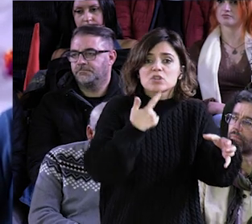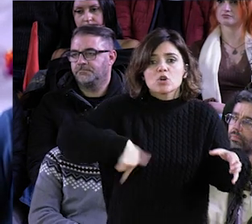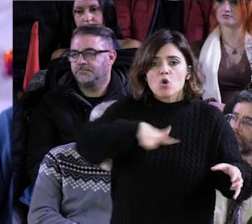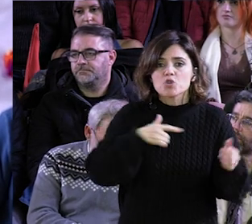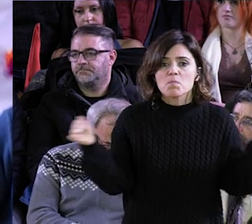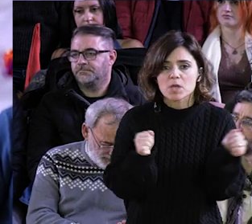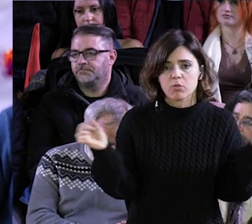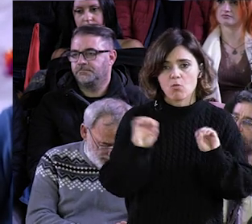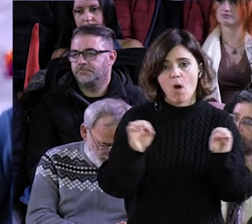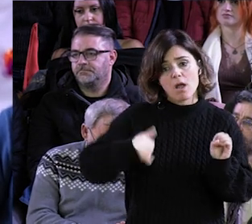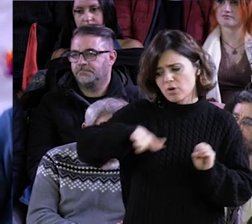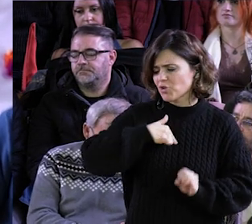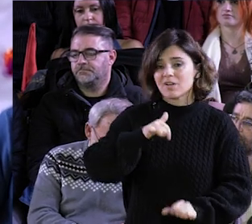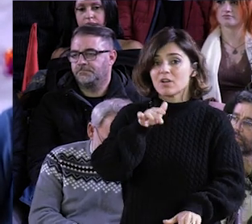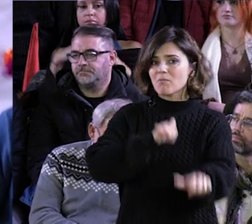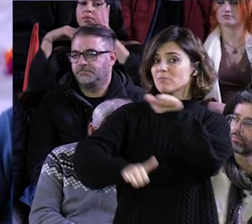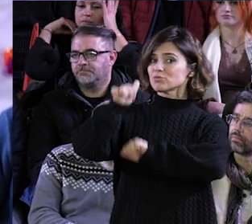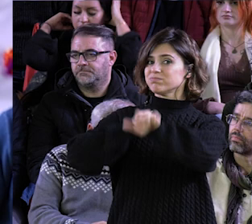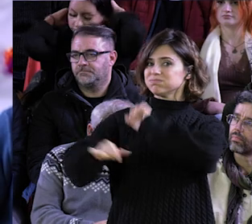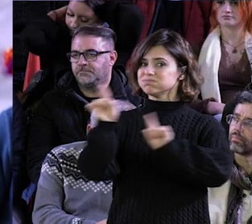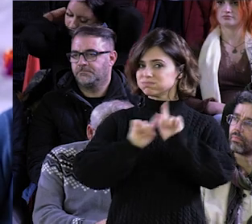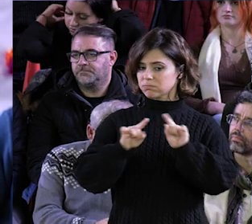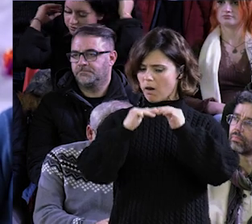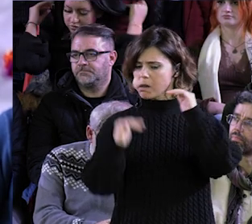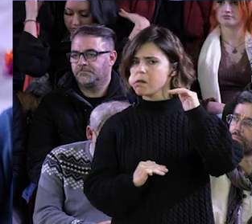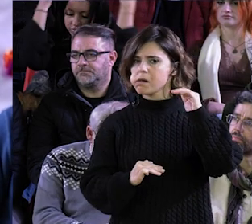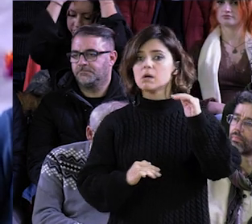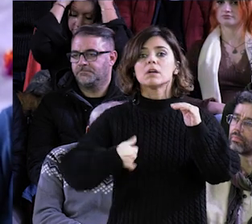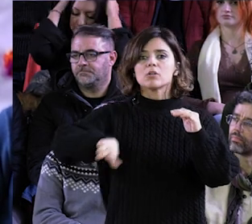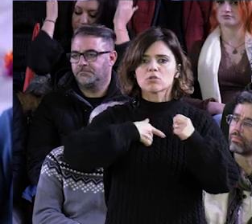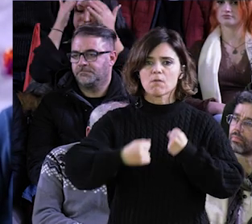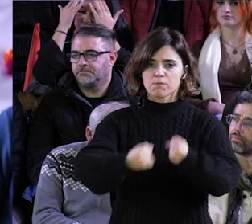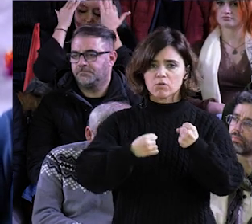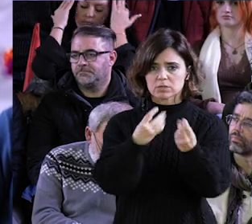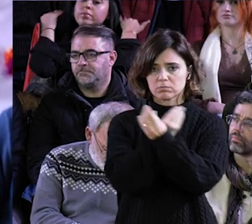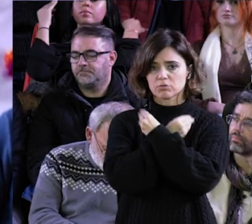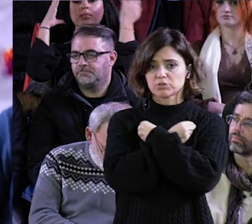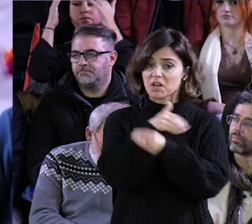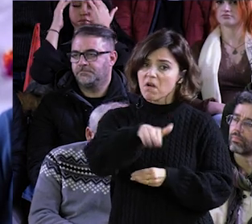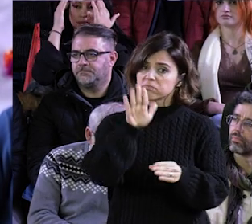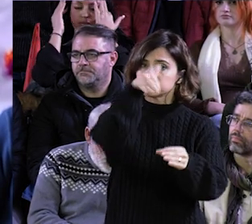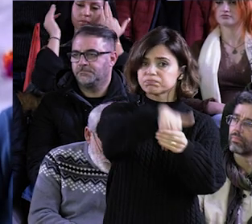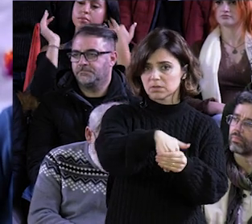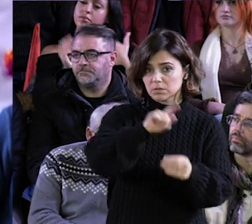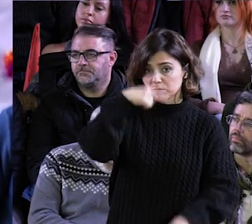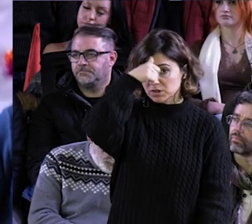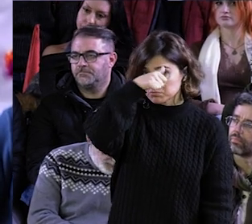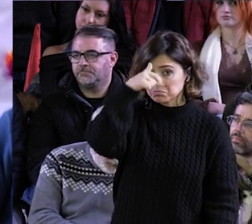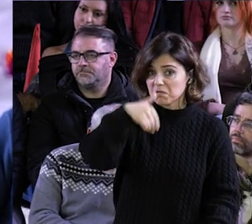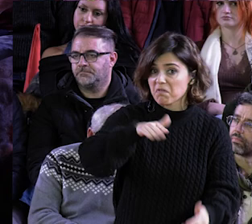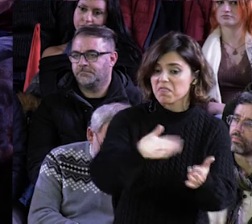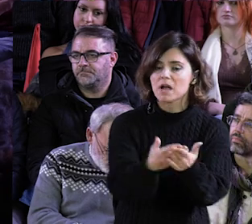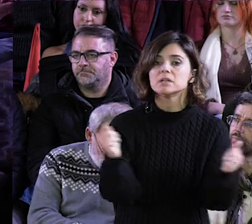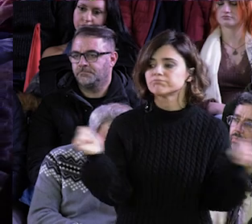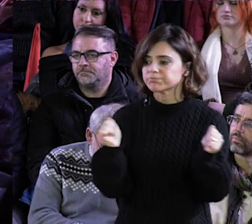recuar perante esta desigualdade, e é a força que o Bloco de Esquerda terá nas urnas no próximo domingo que fará estremecer também